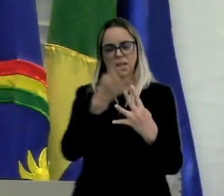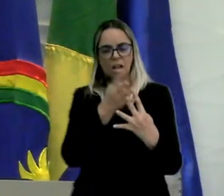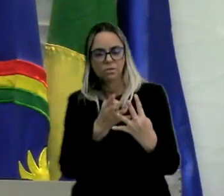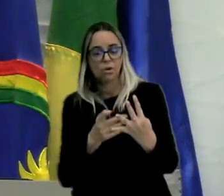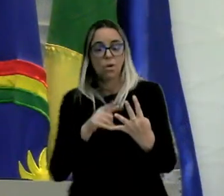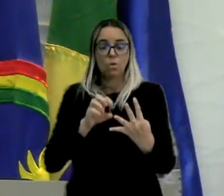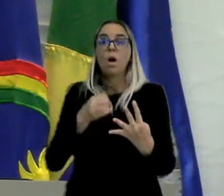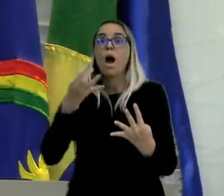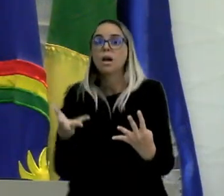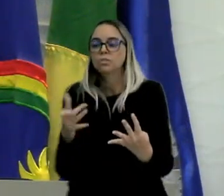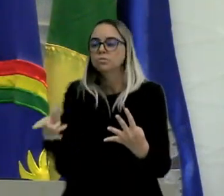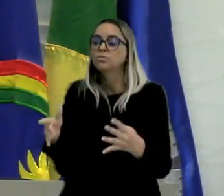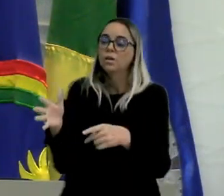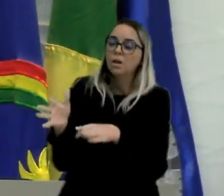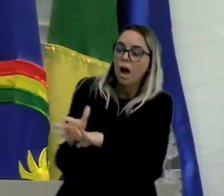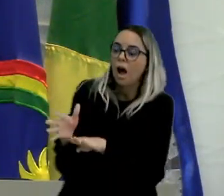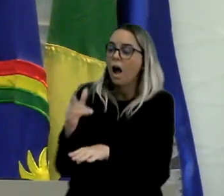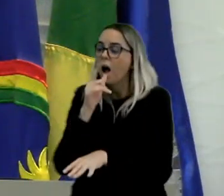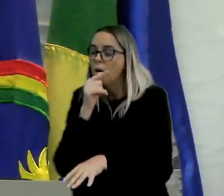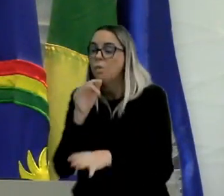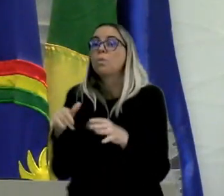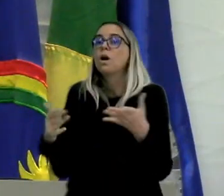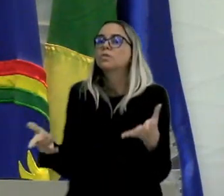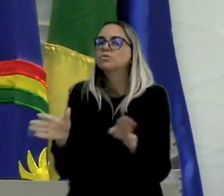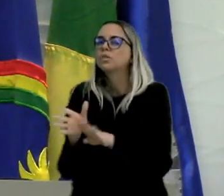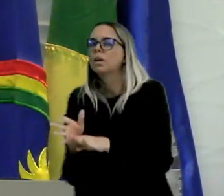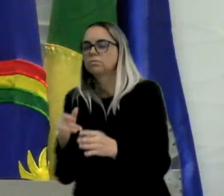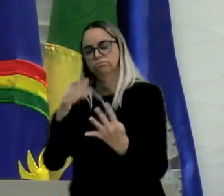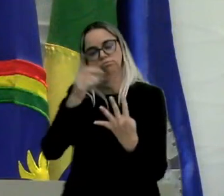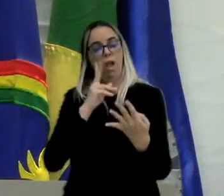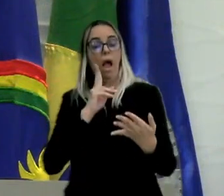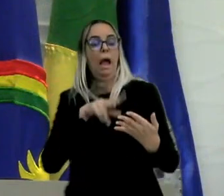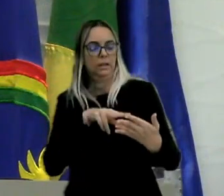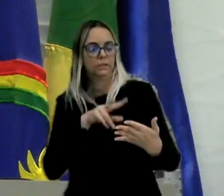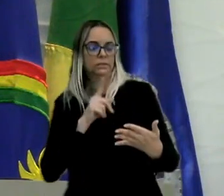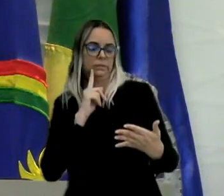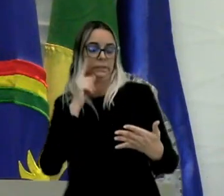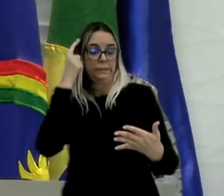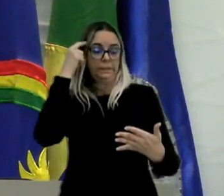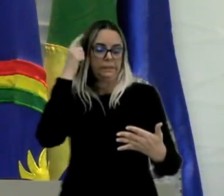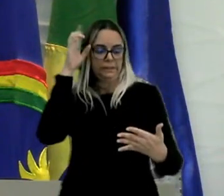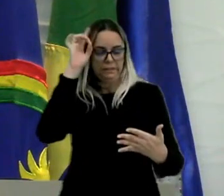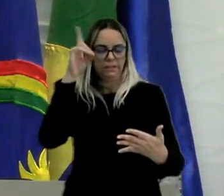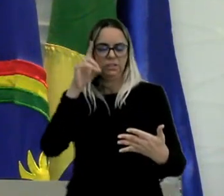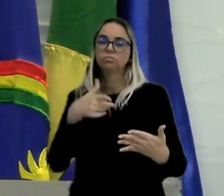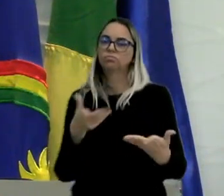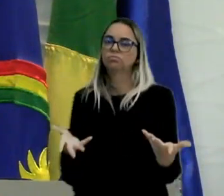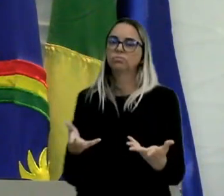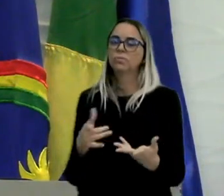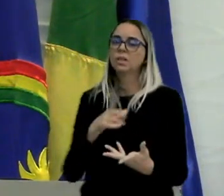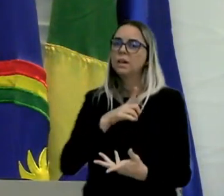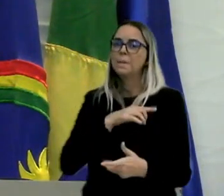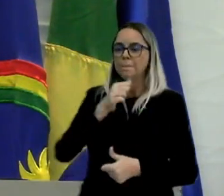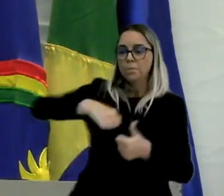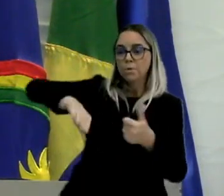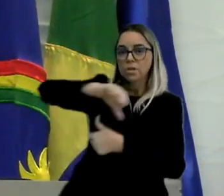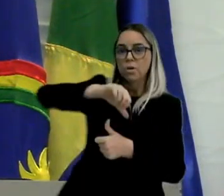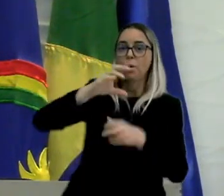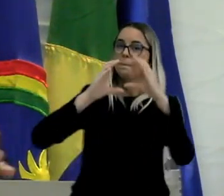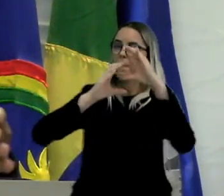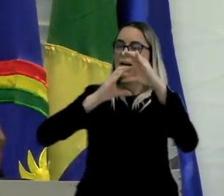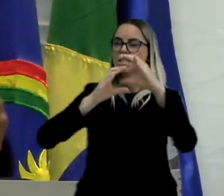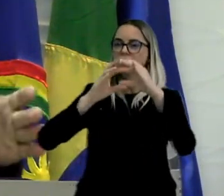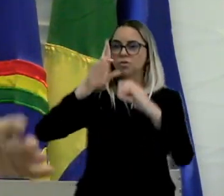abastecimento da da Vila do Espírito Santo porque eu soube que ainda não tá no calendário teve uma mudança aí na Compesa mudaram o gerente e